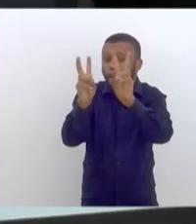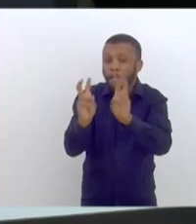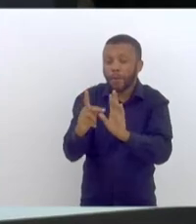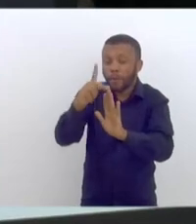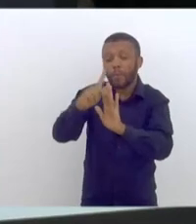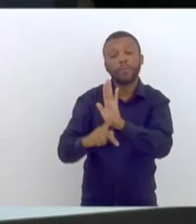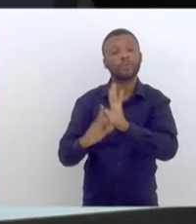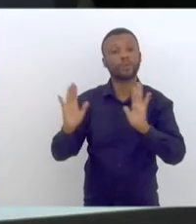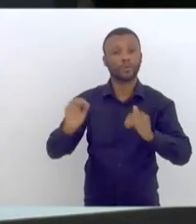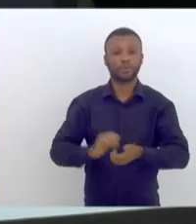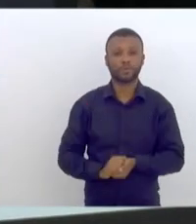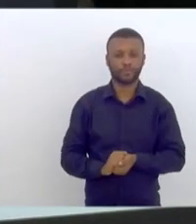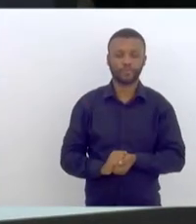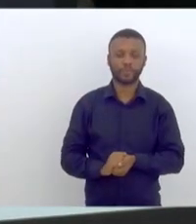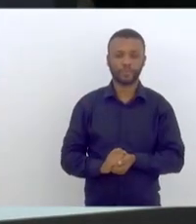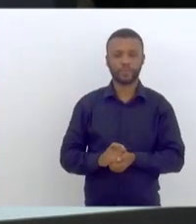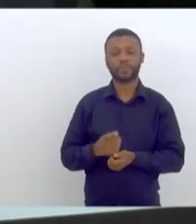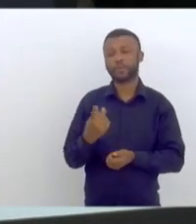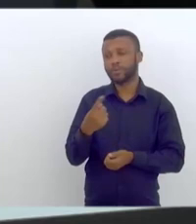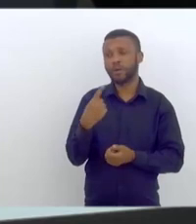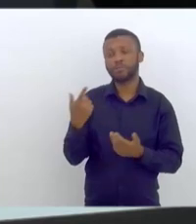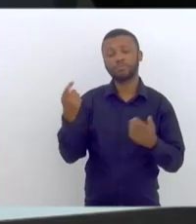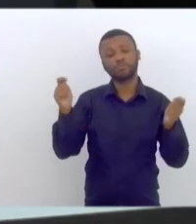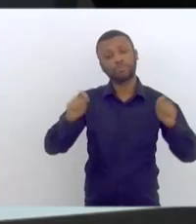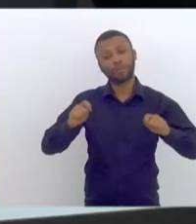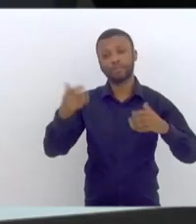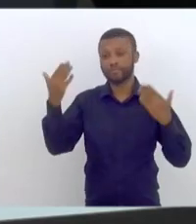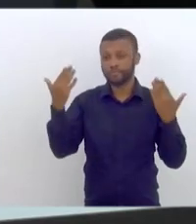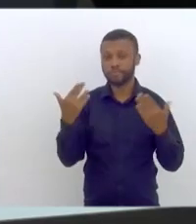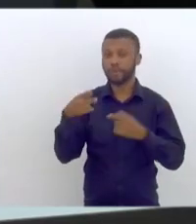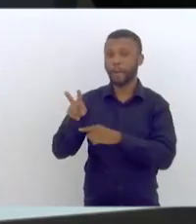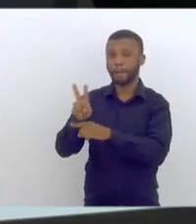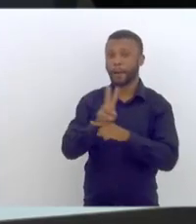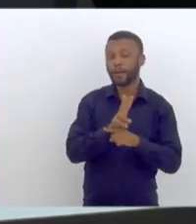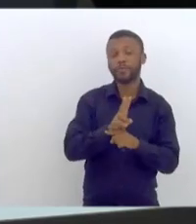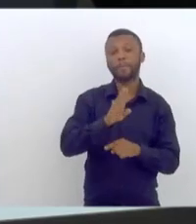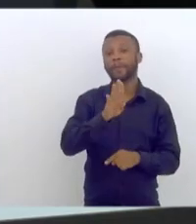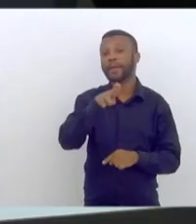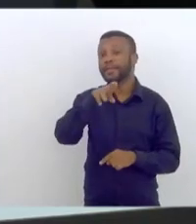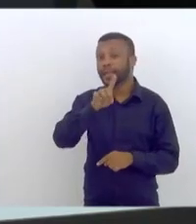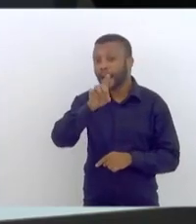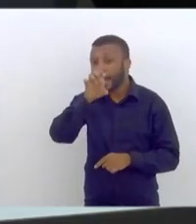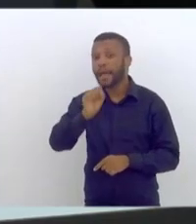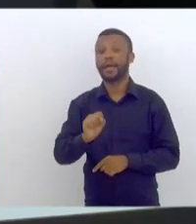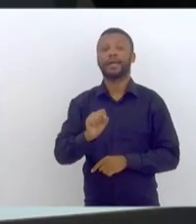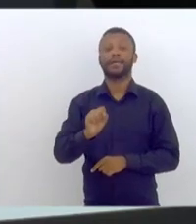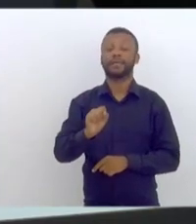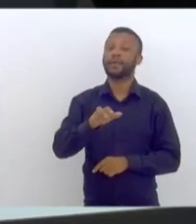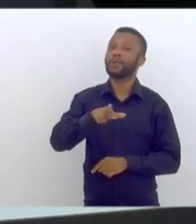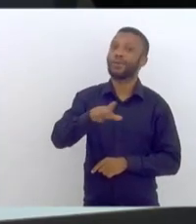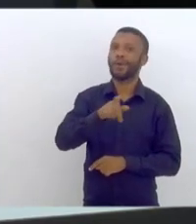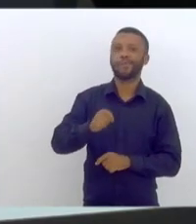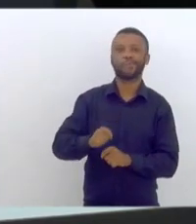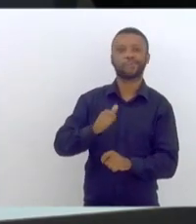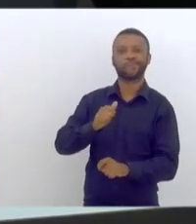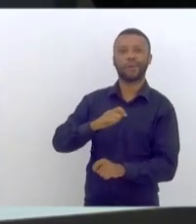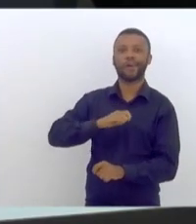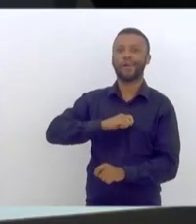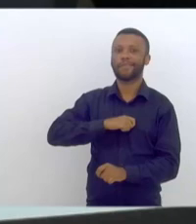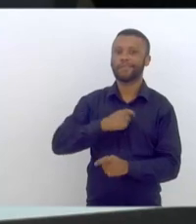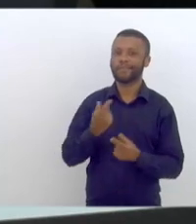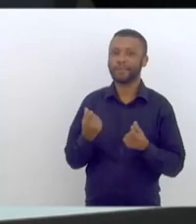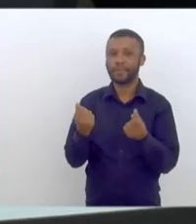Deputado a gente pode comparar esse fomento é um empréstimo do BNDS né não é um benefício financeiro fiscal nem um benefício